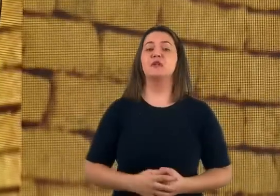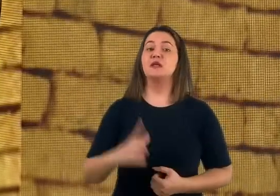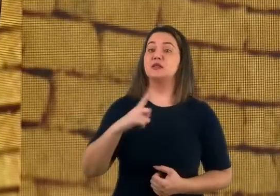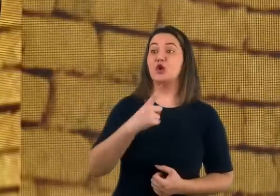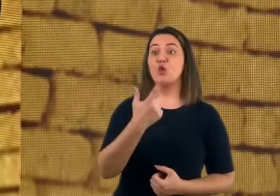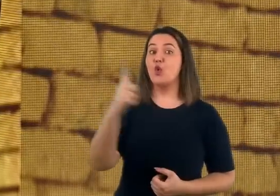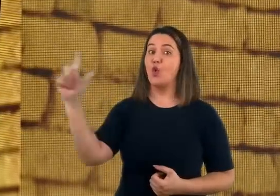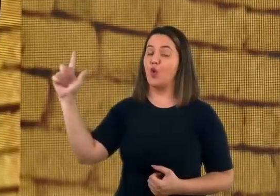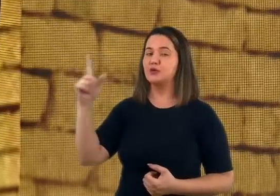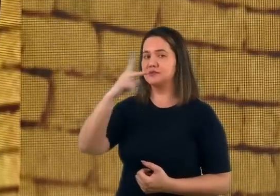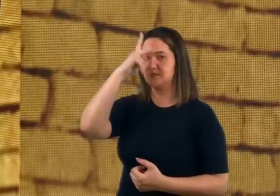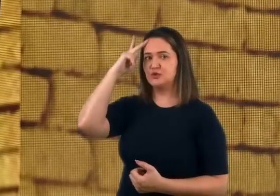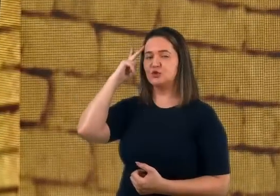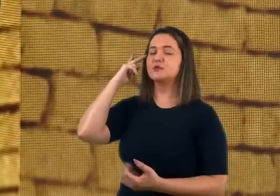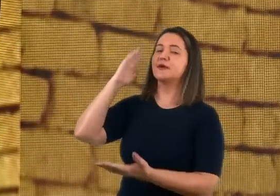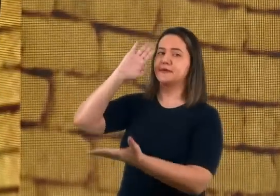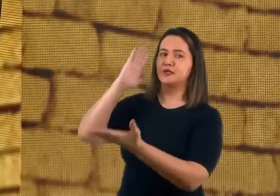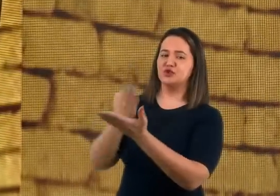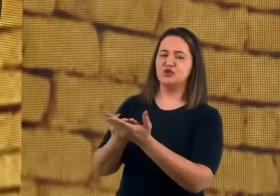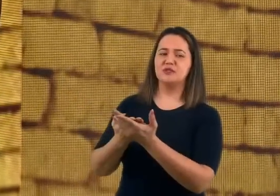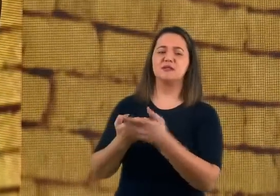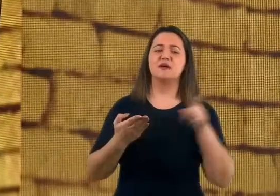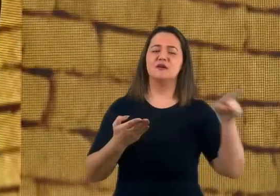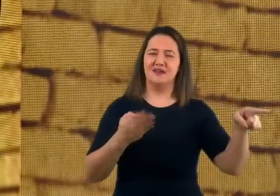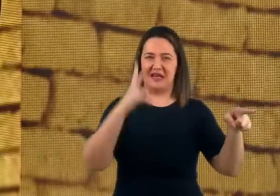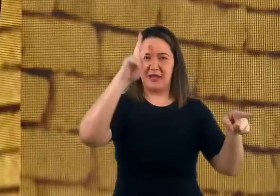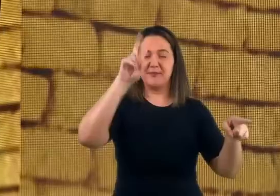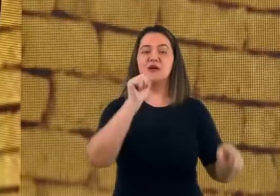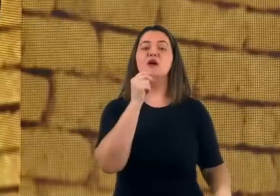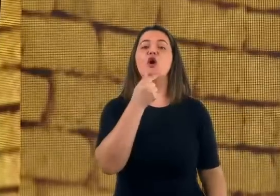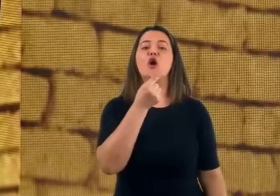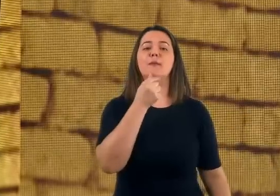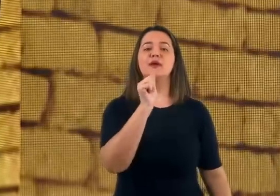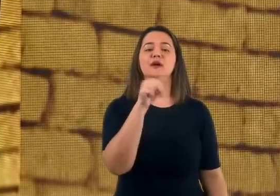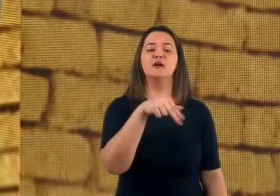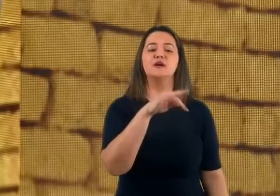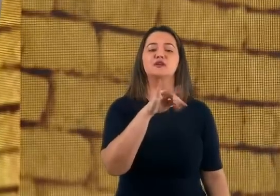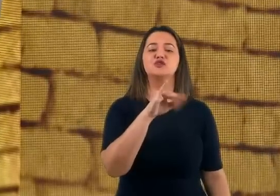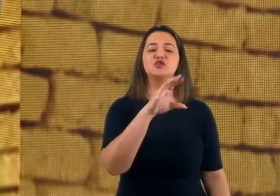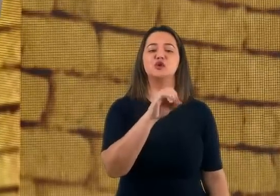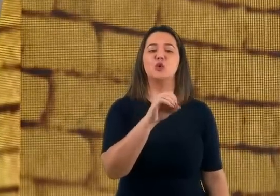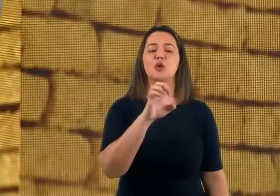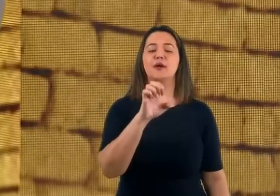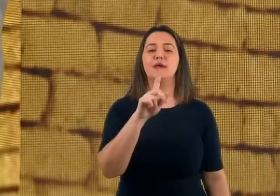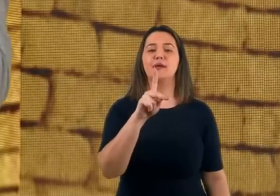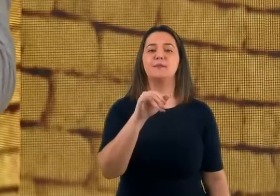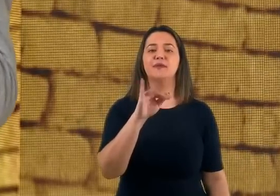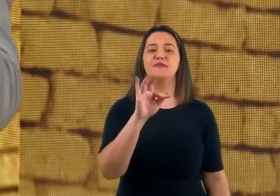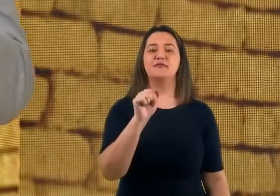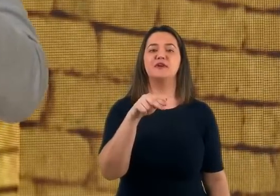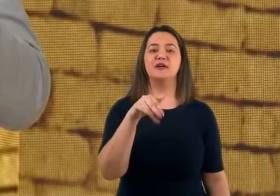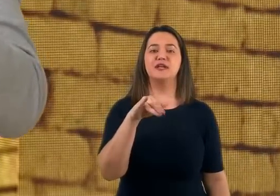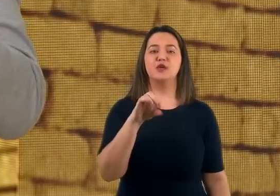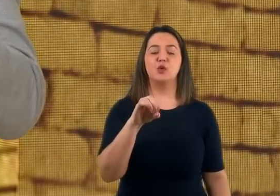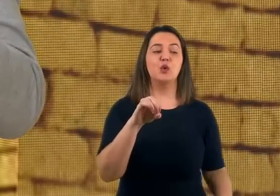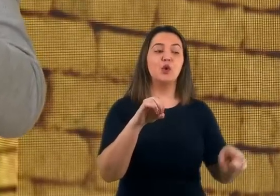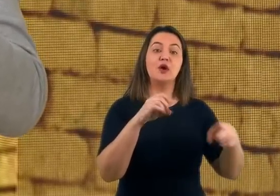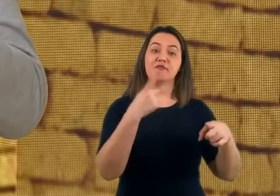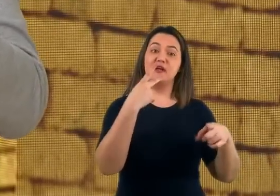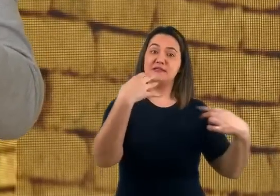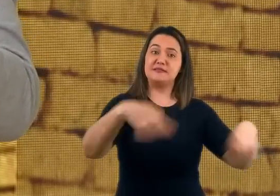que foi Antíoco Epifânio que cumpriu aquele pequeno chifre, eles dizem que isso está correto porque o chifre